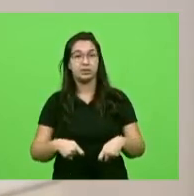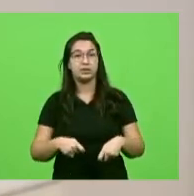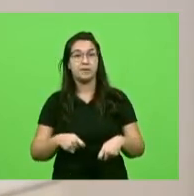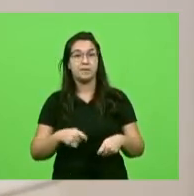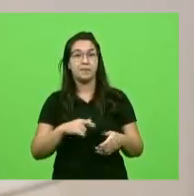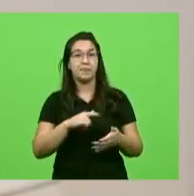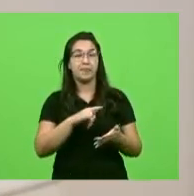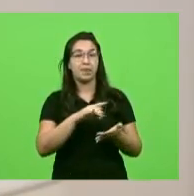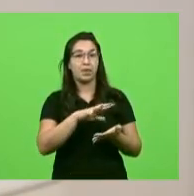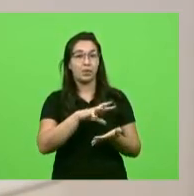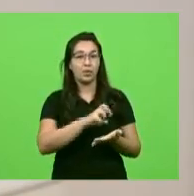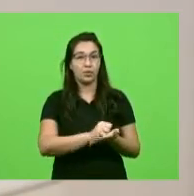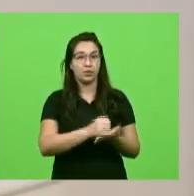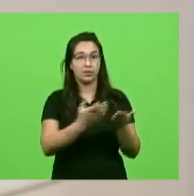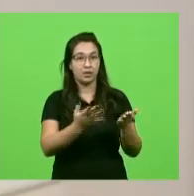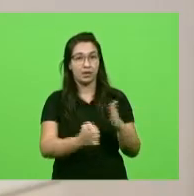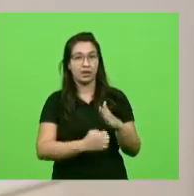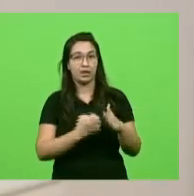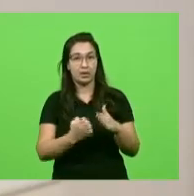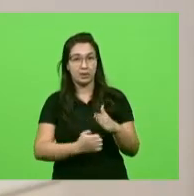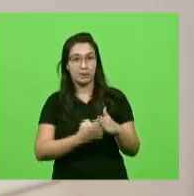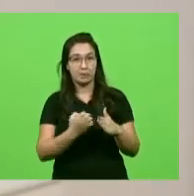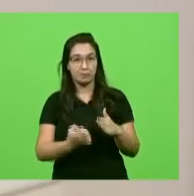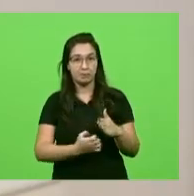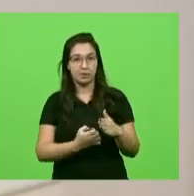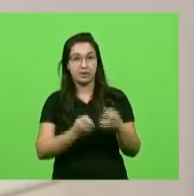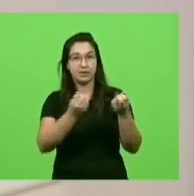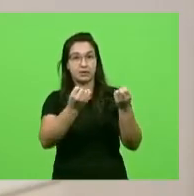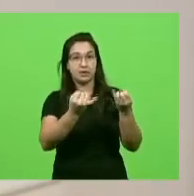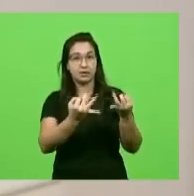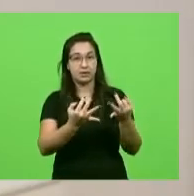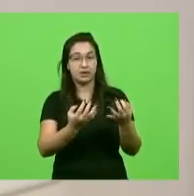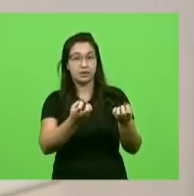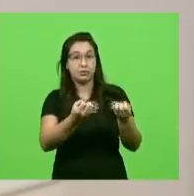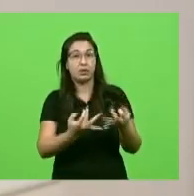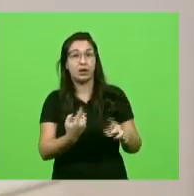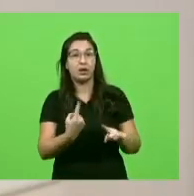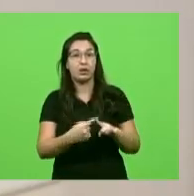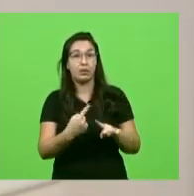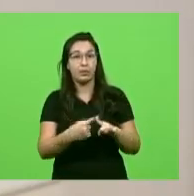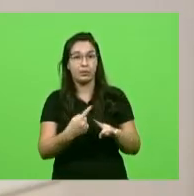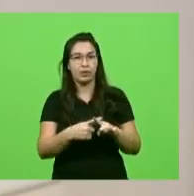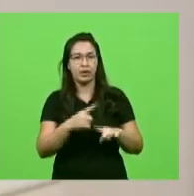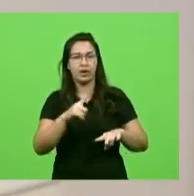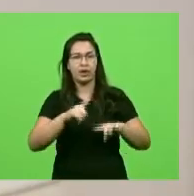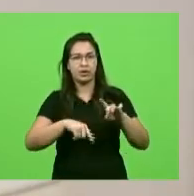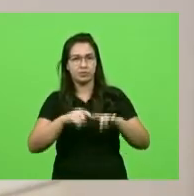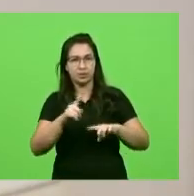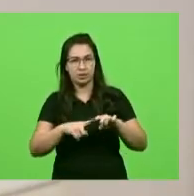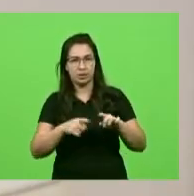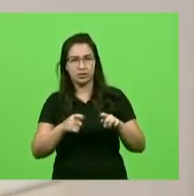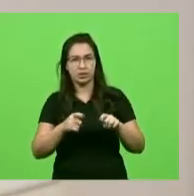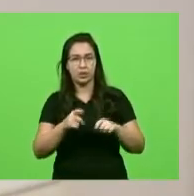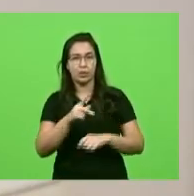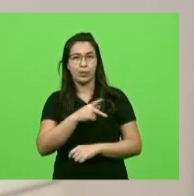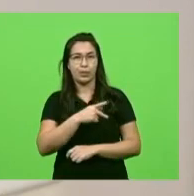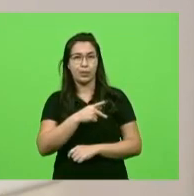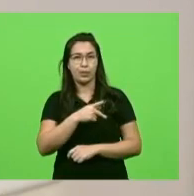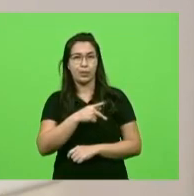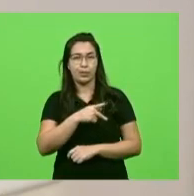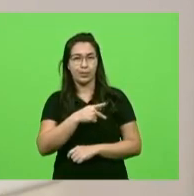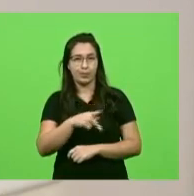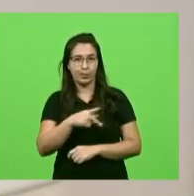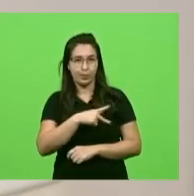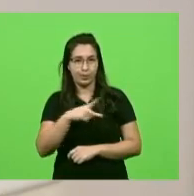contratada o exercício de contraditório e ampla defesa, quanto à intenção da administração pública em rescindir o contrato